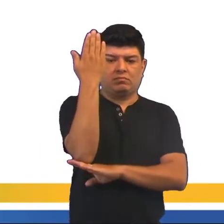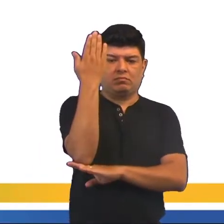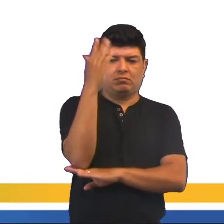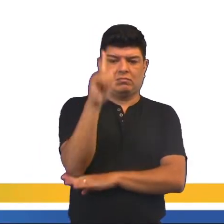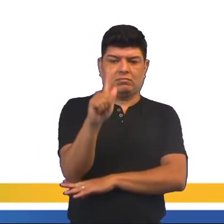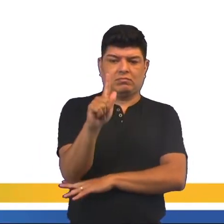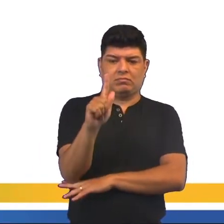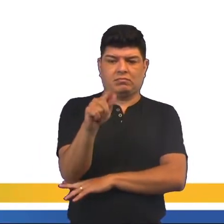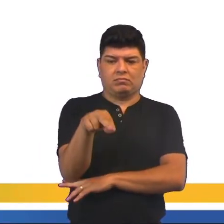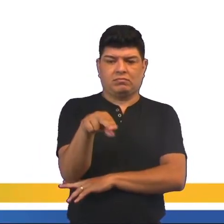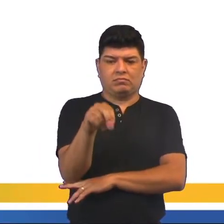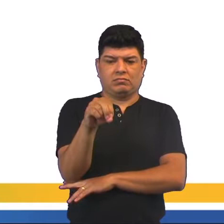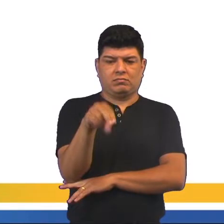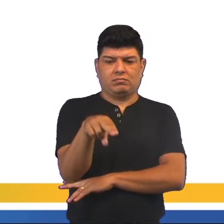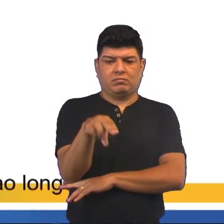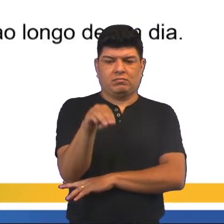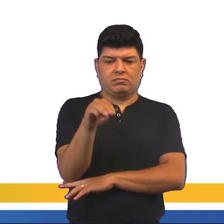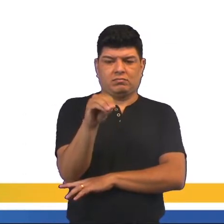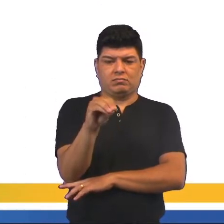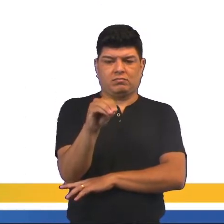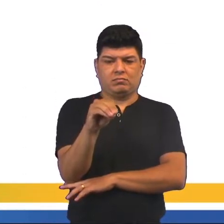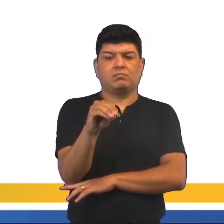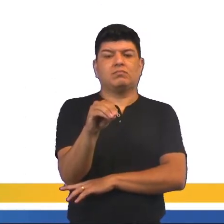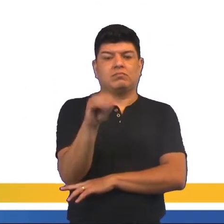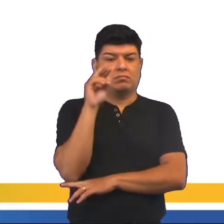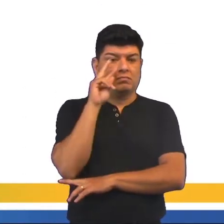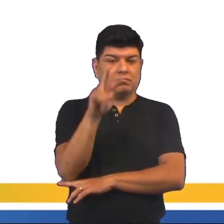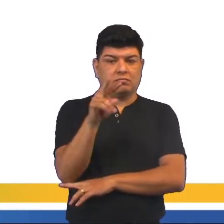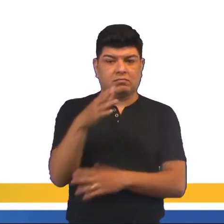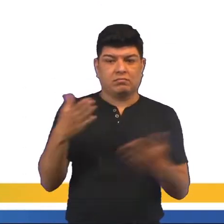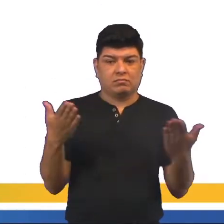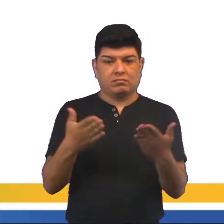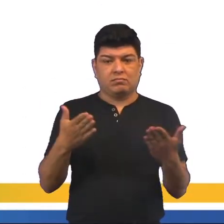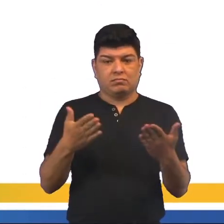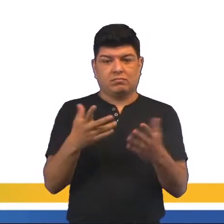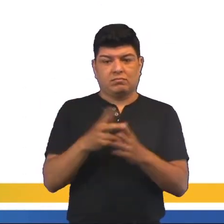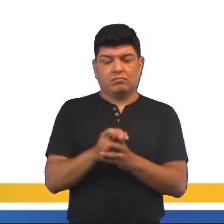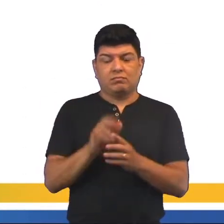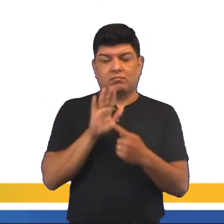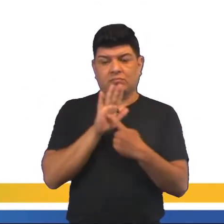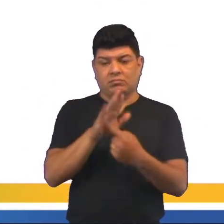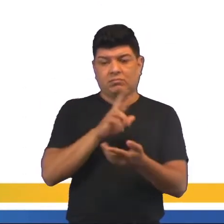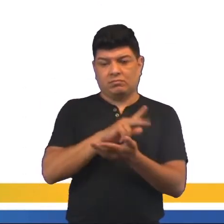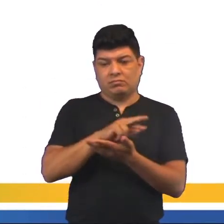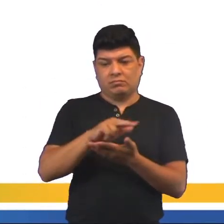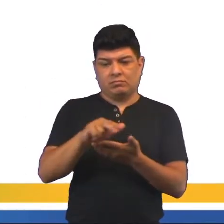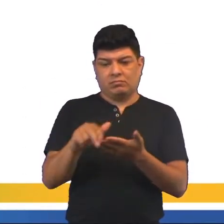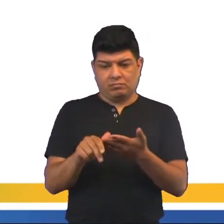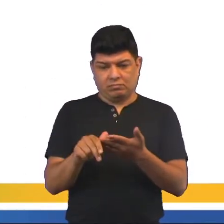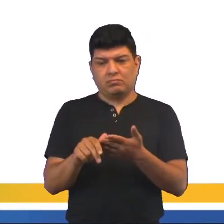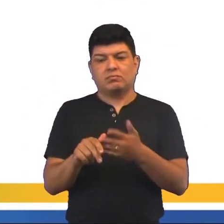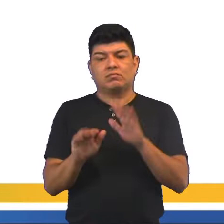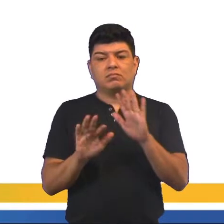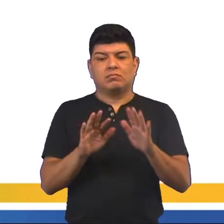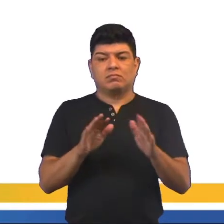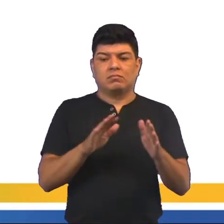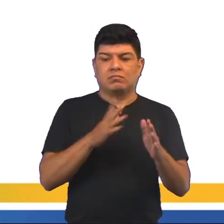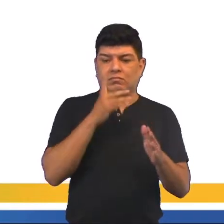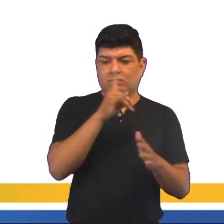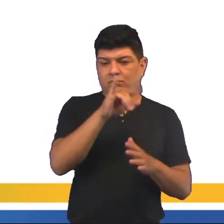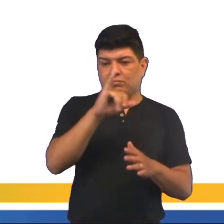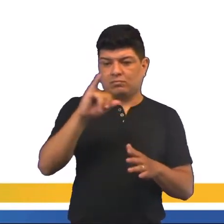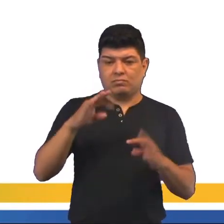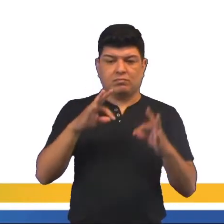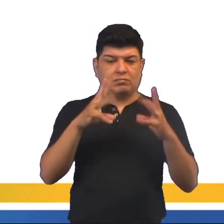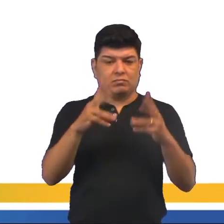gnomo. Tá? Por isso que a gente vai aprender sobre ela hoje. A animação abaixo mostra a variação da sombra de gnomo ao longo de um